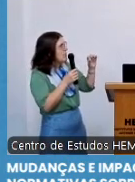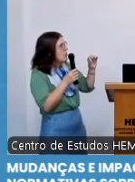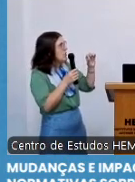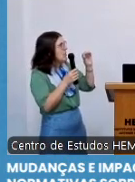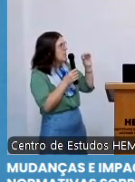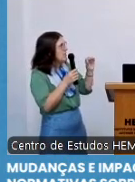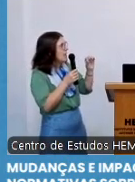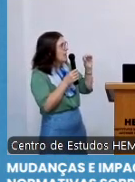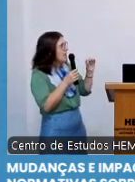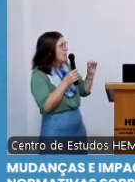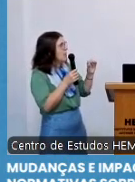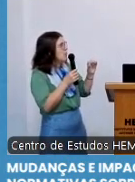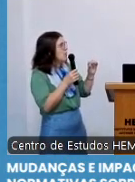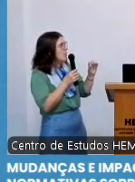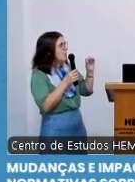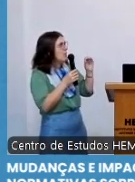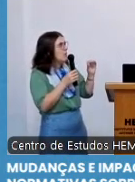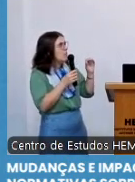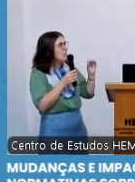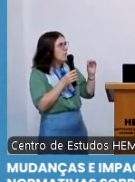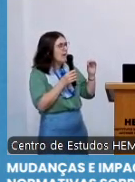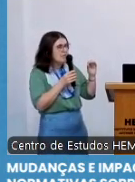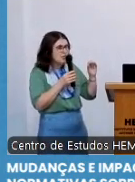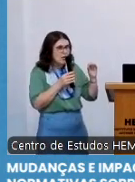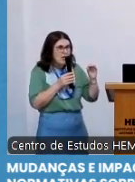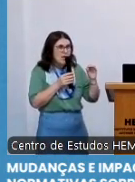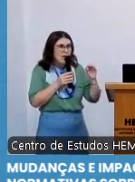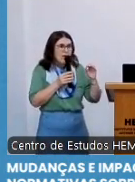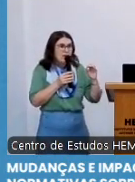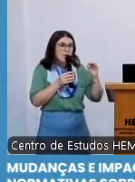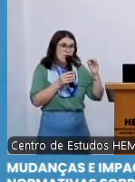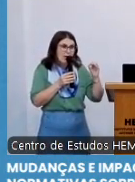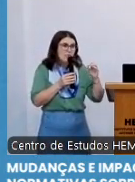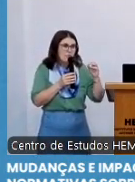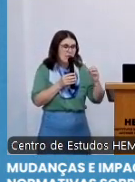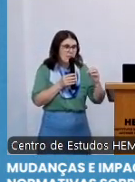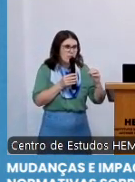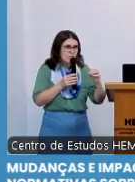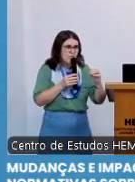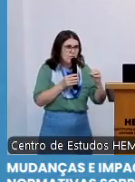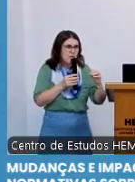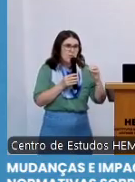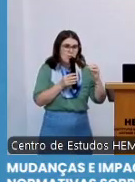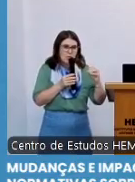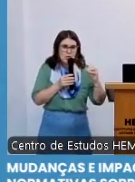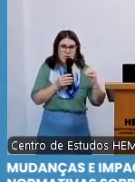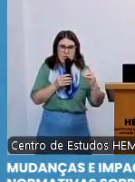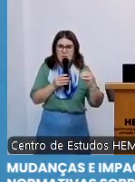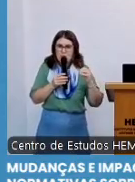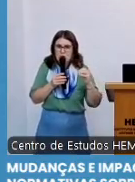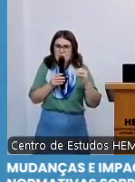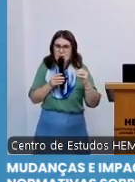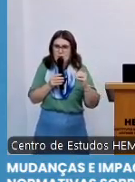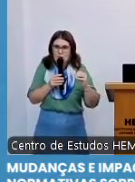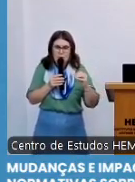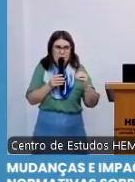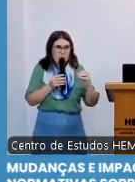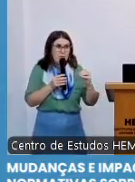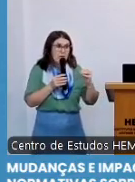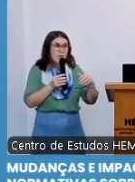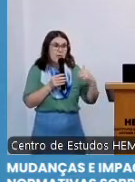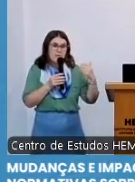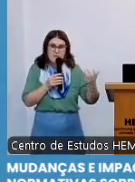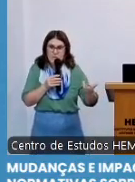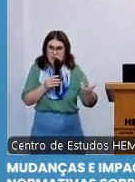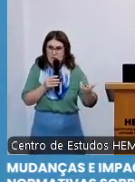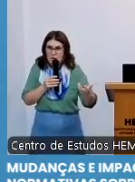formas, quantias e a respectiva periodicidade. Já no termo de consentimento, hoje não, hoje se coloca